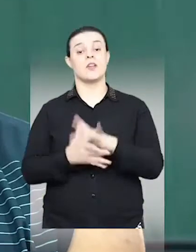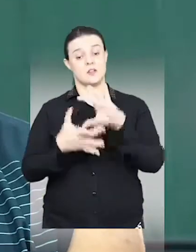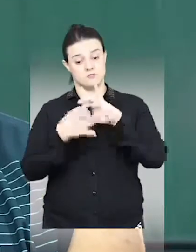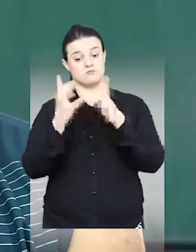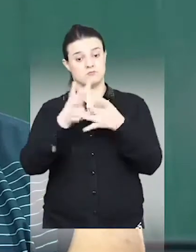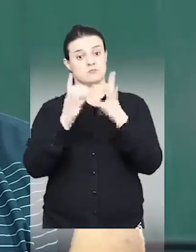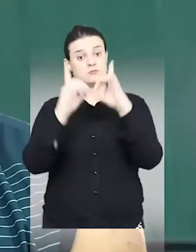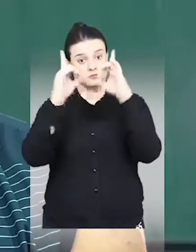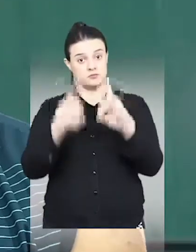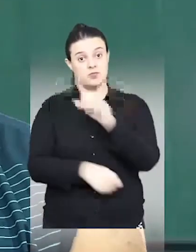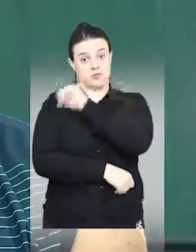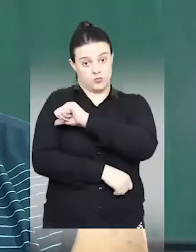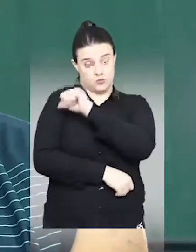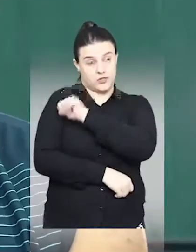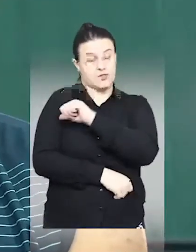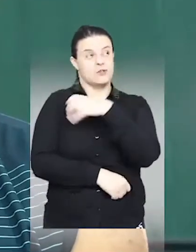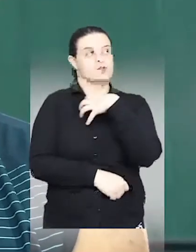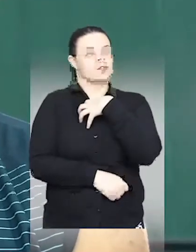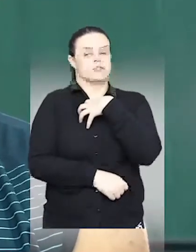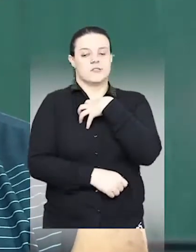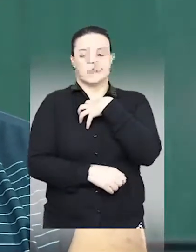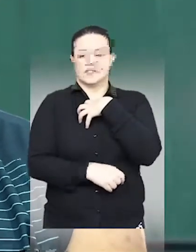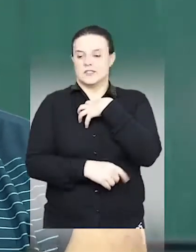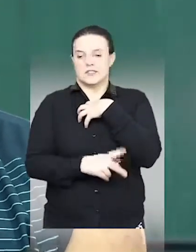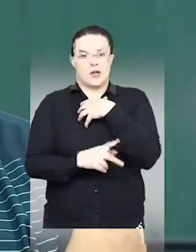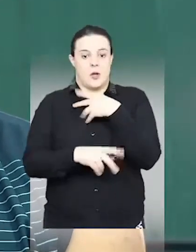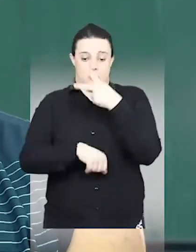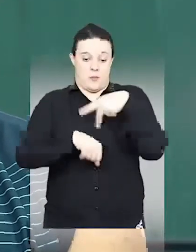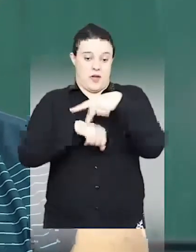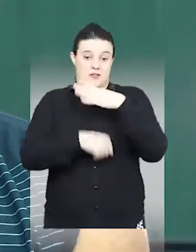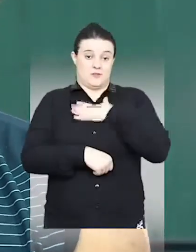na Paralimpíada, né? No Rio, em casa.